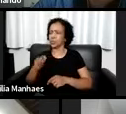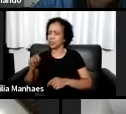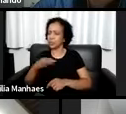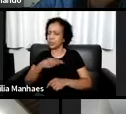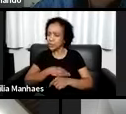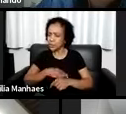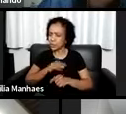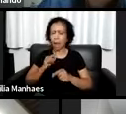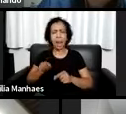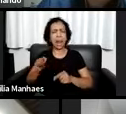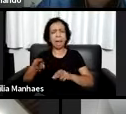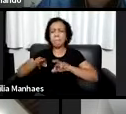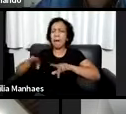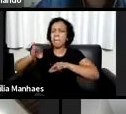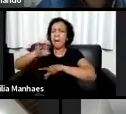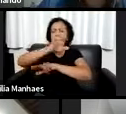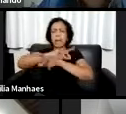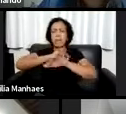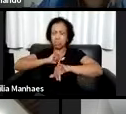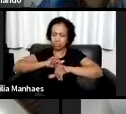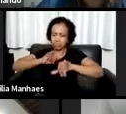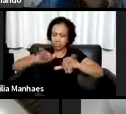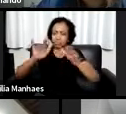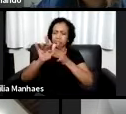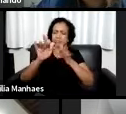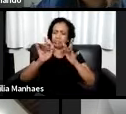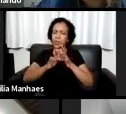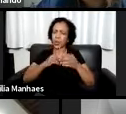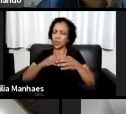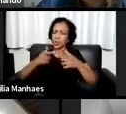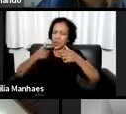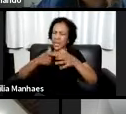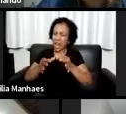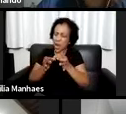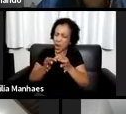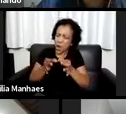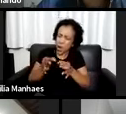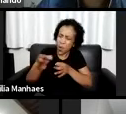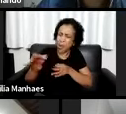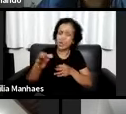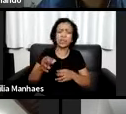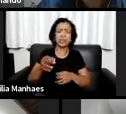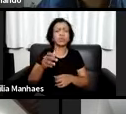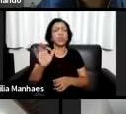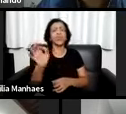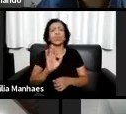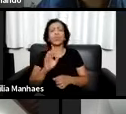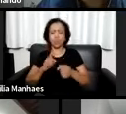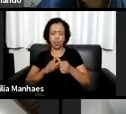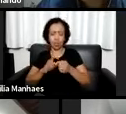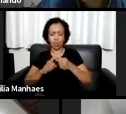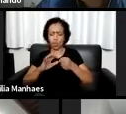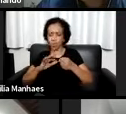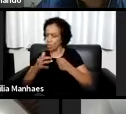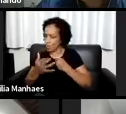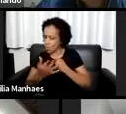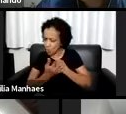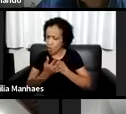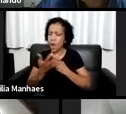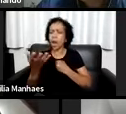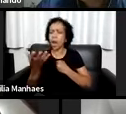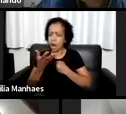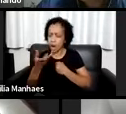cantos da terra, Senhor. Mesmo aonde este vírus não chegou, Senhor, ali nós queremos que tua palavra continue